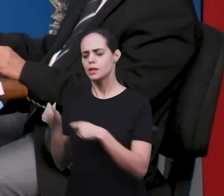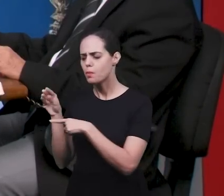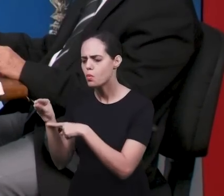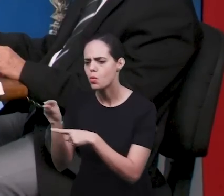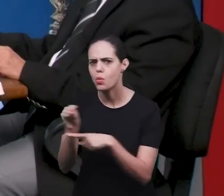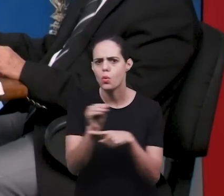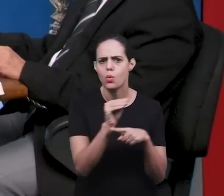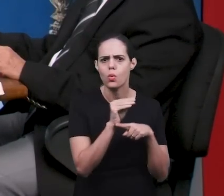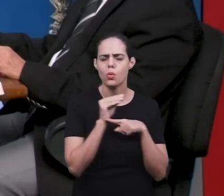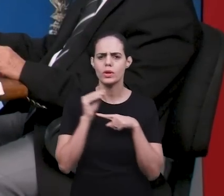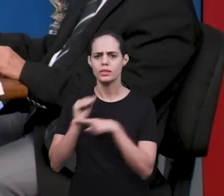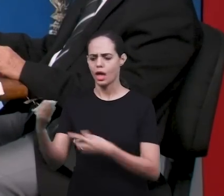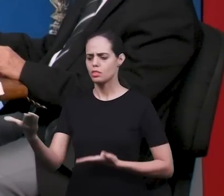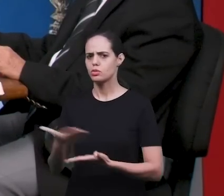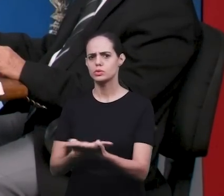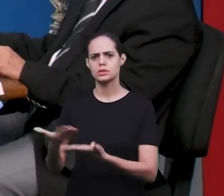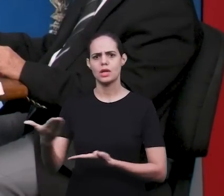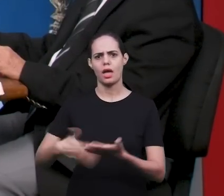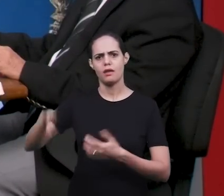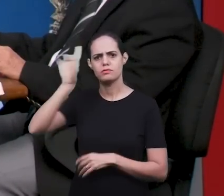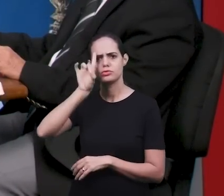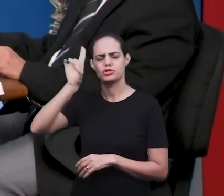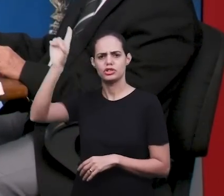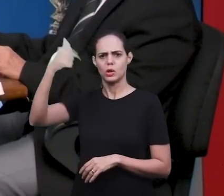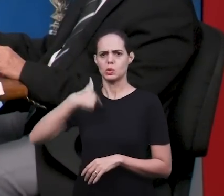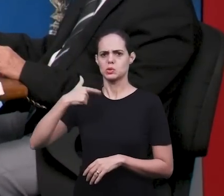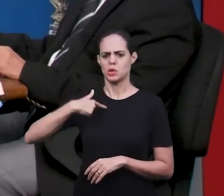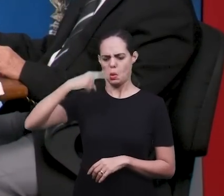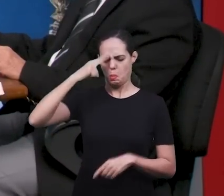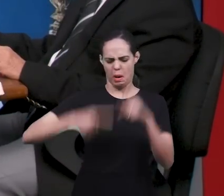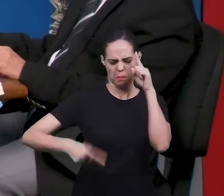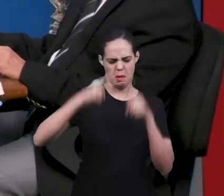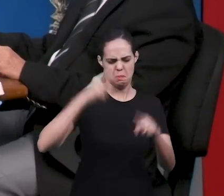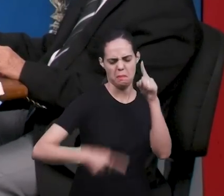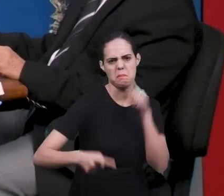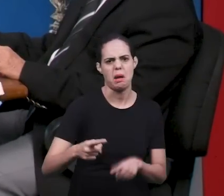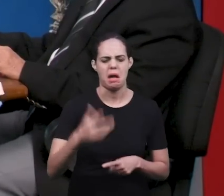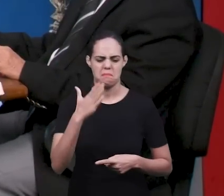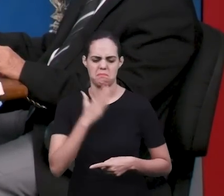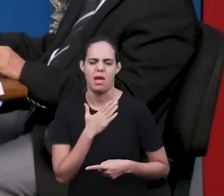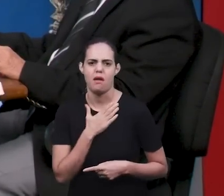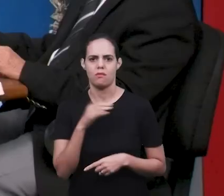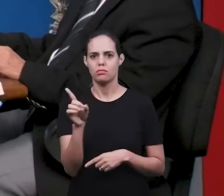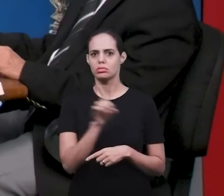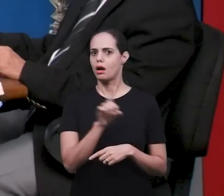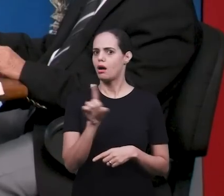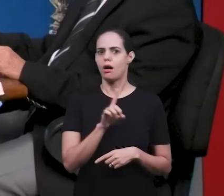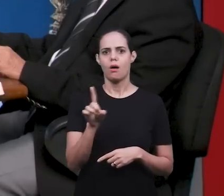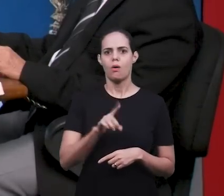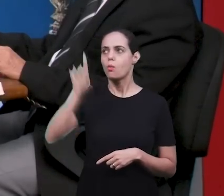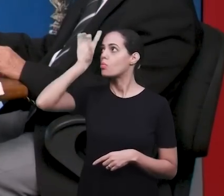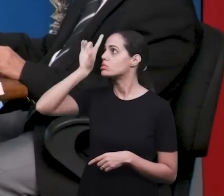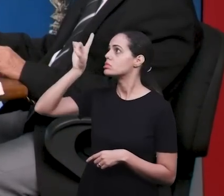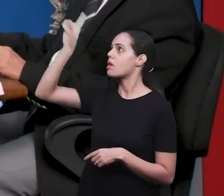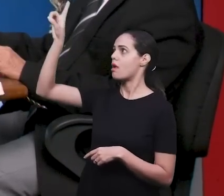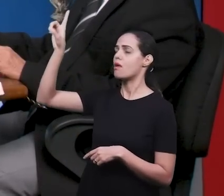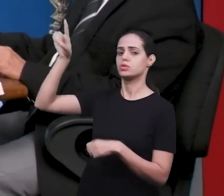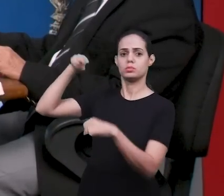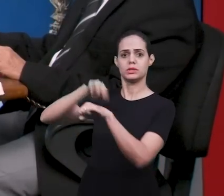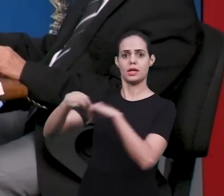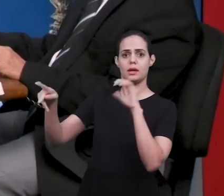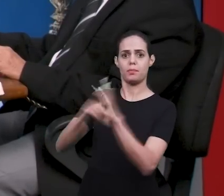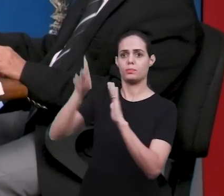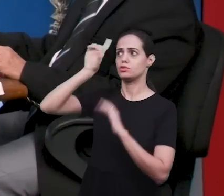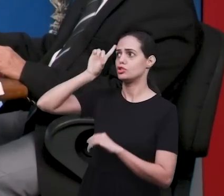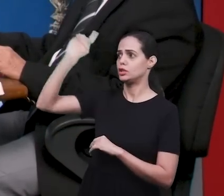bênção, não só a igreja, as ovelhas não são nossas, é do Senhor, mas o ministério é do Senhor, não é